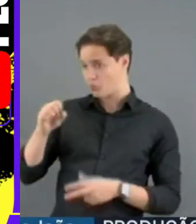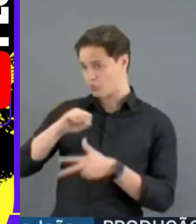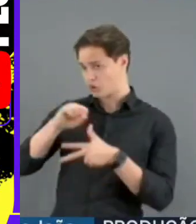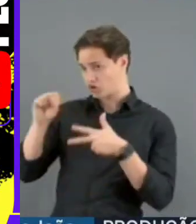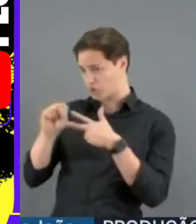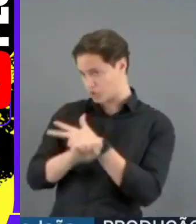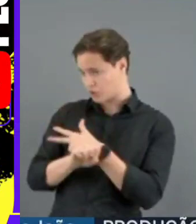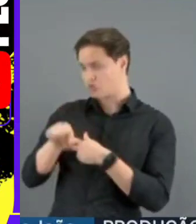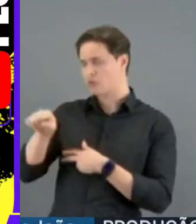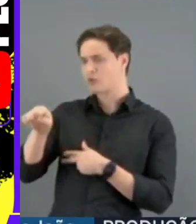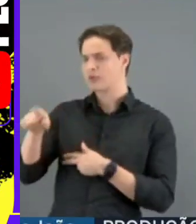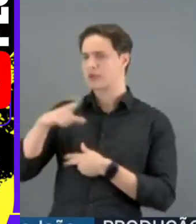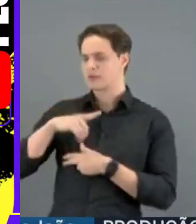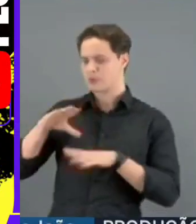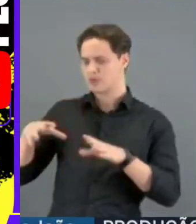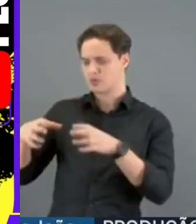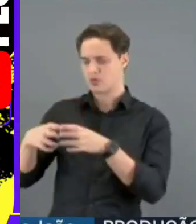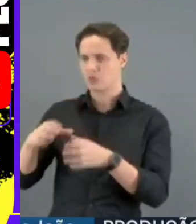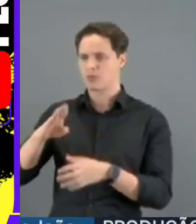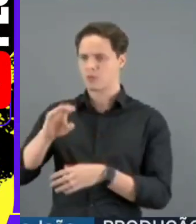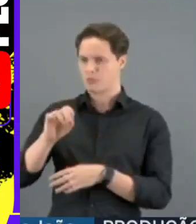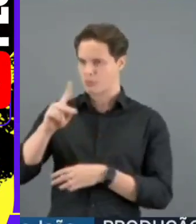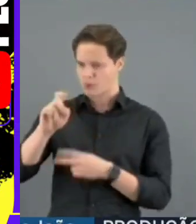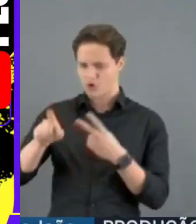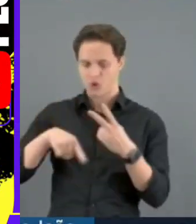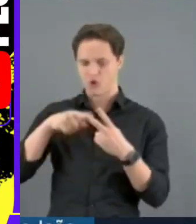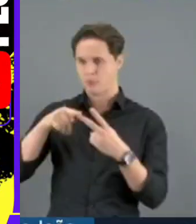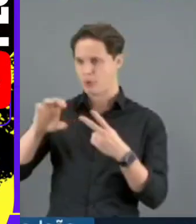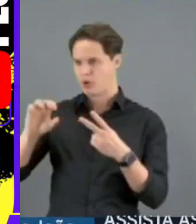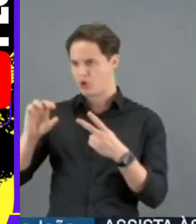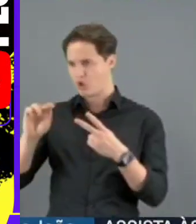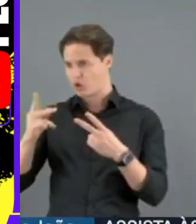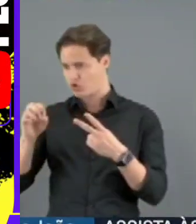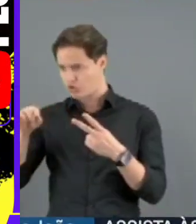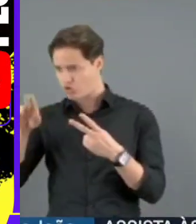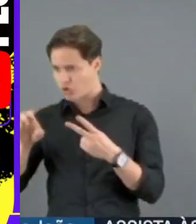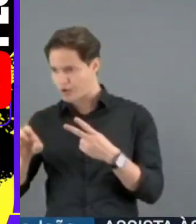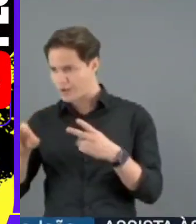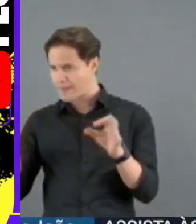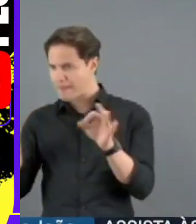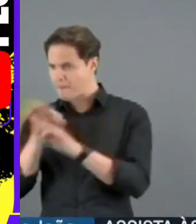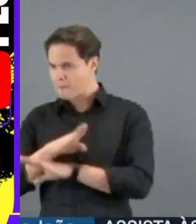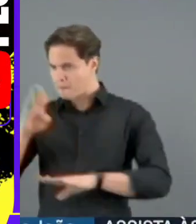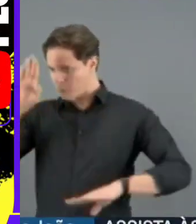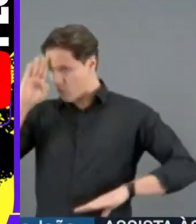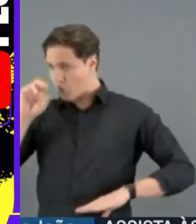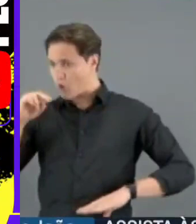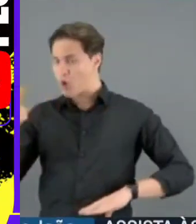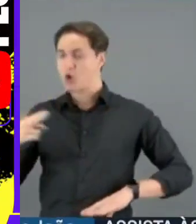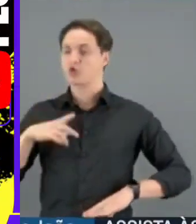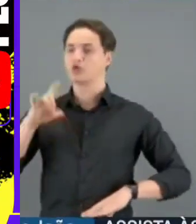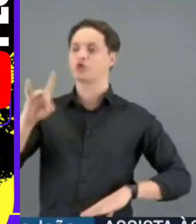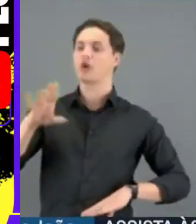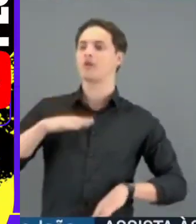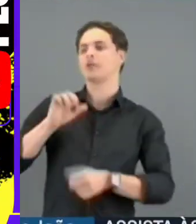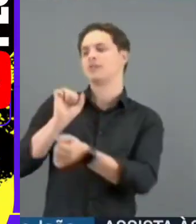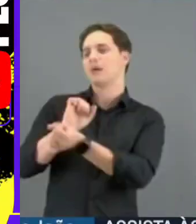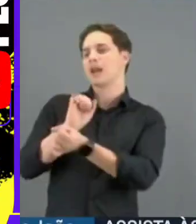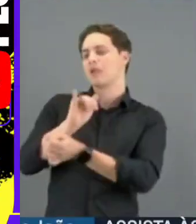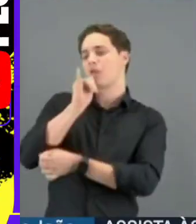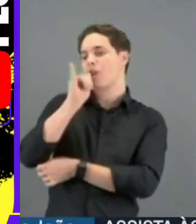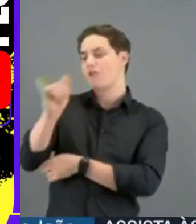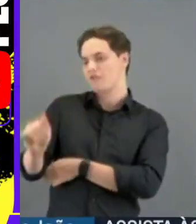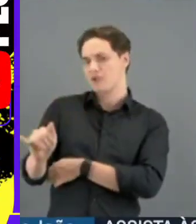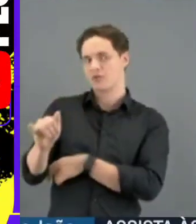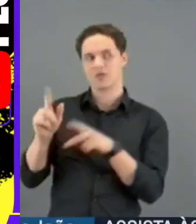os batalhões especiais, BOP, Choque, eles estavam de prontidão ou de sobreaviso, conforme foi levantado, inclusive,